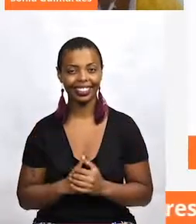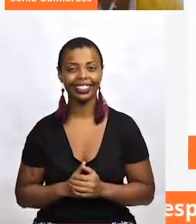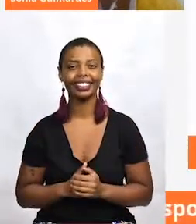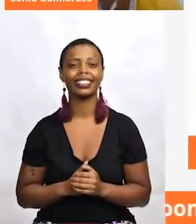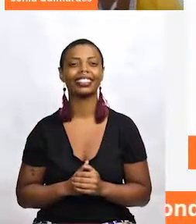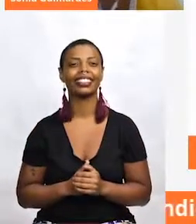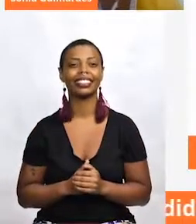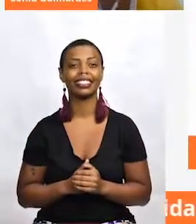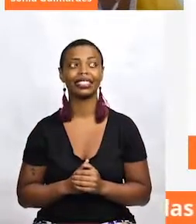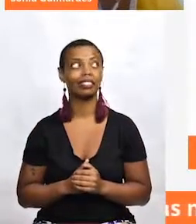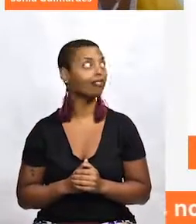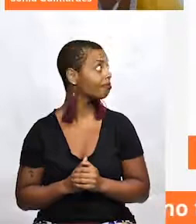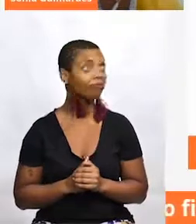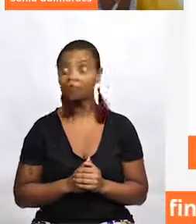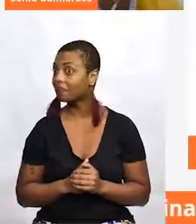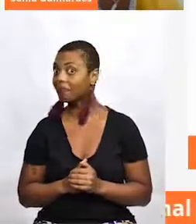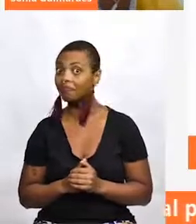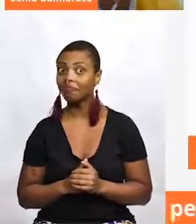Vou?